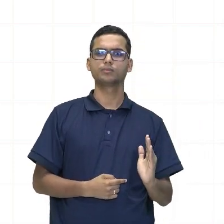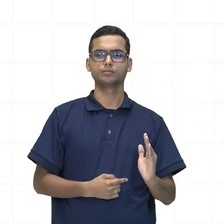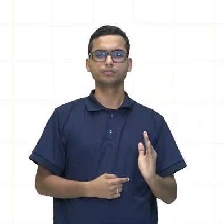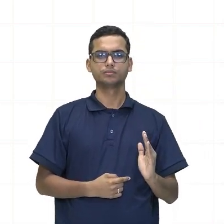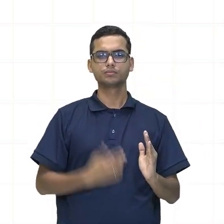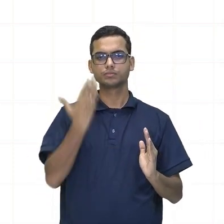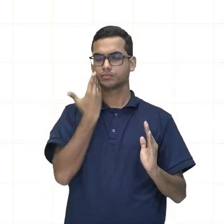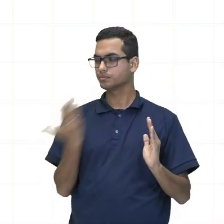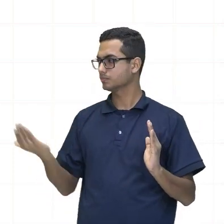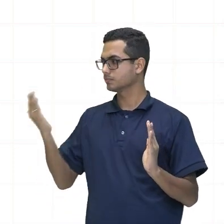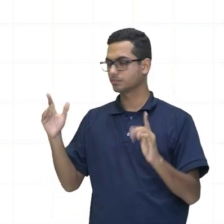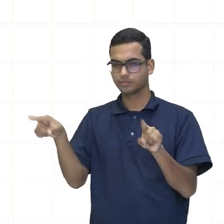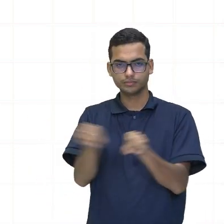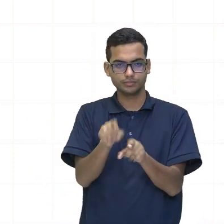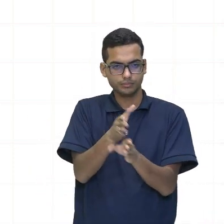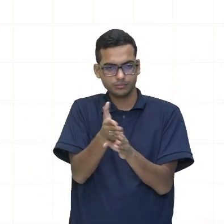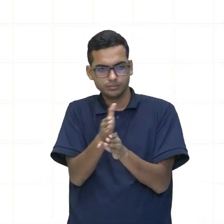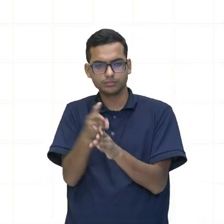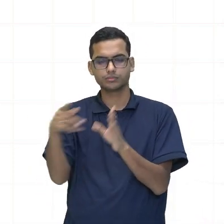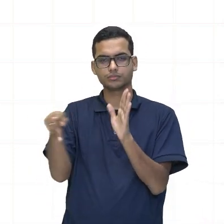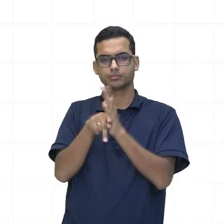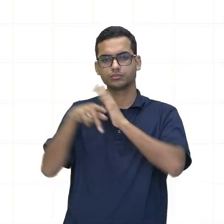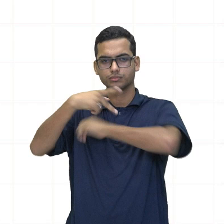E de fronteira terrestre, nós temos